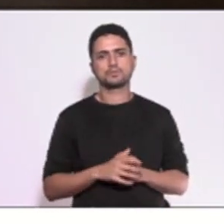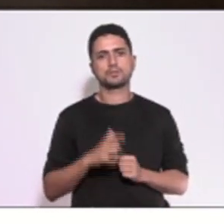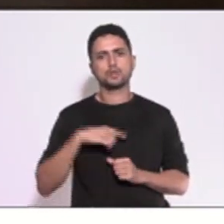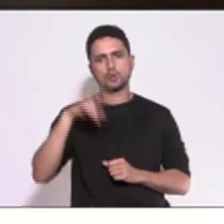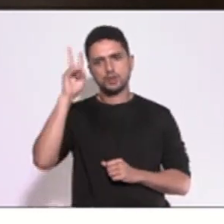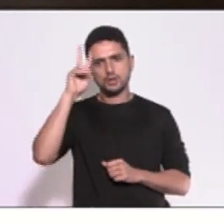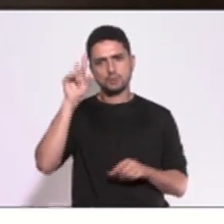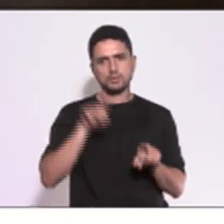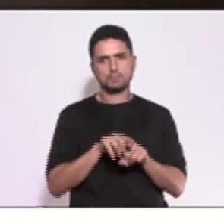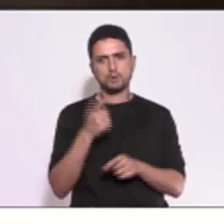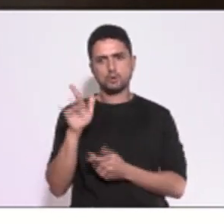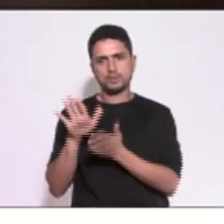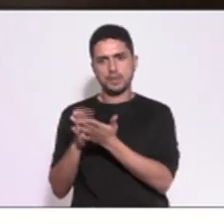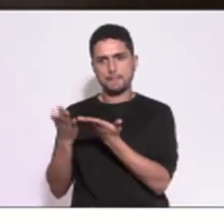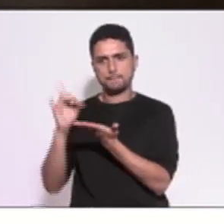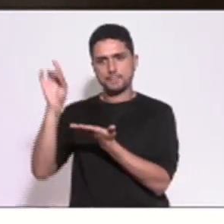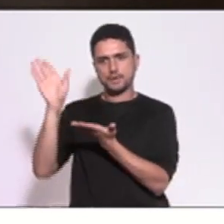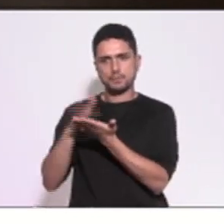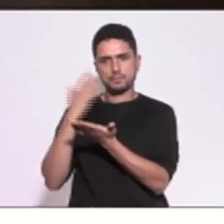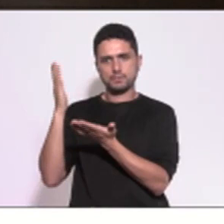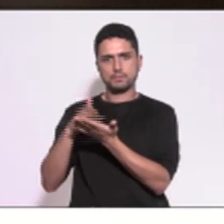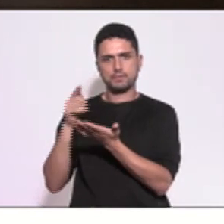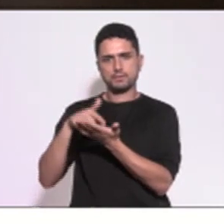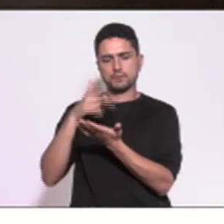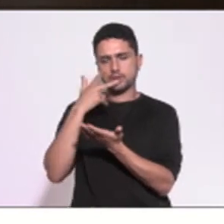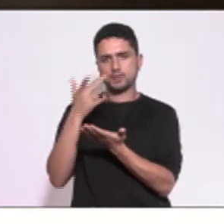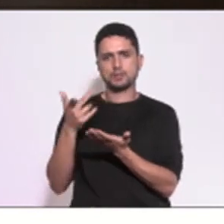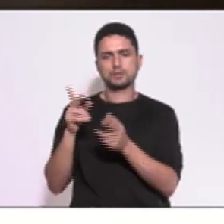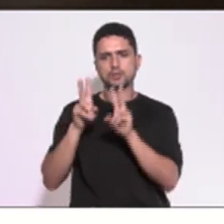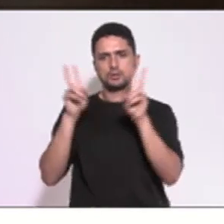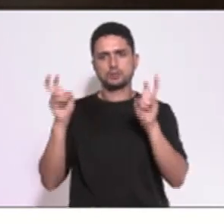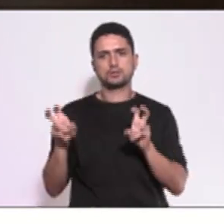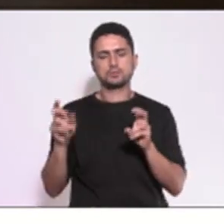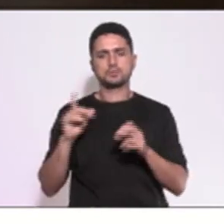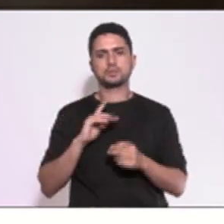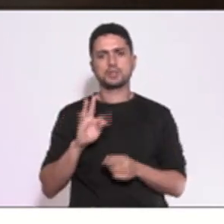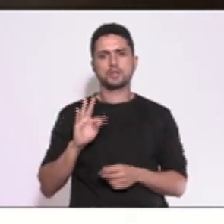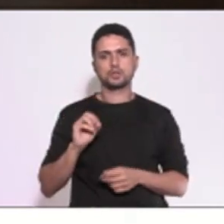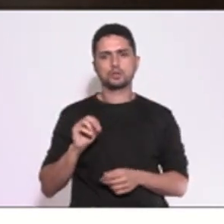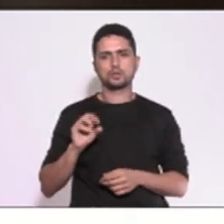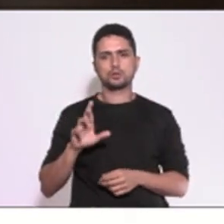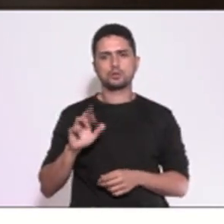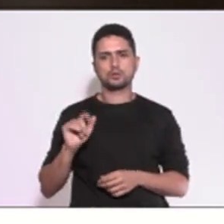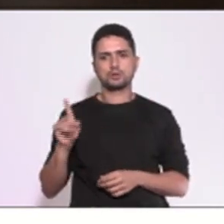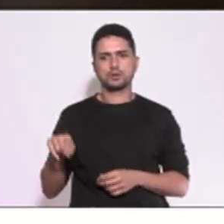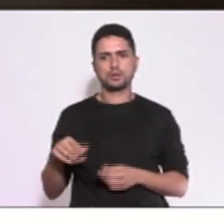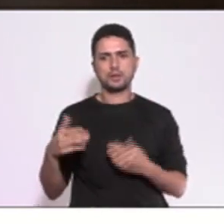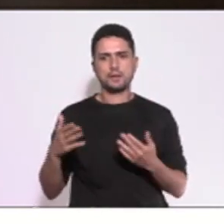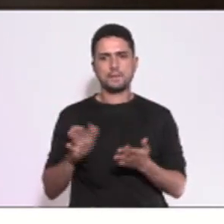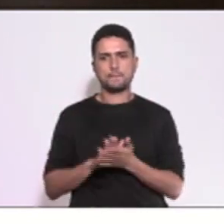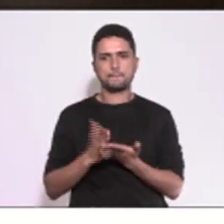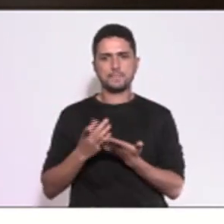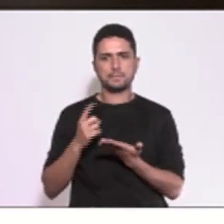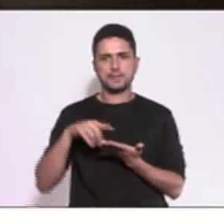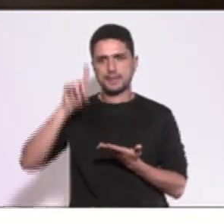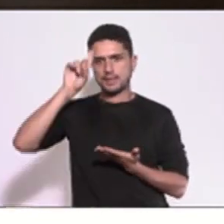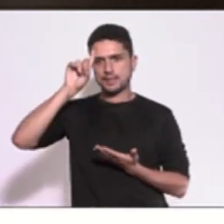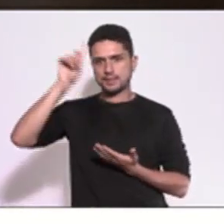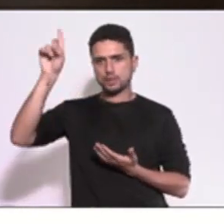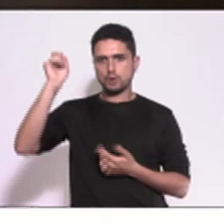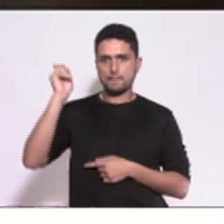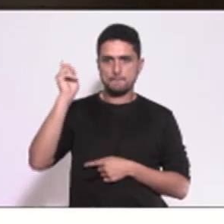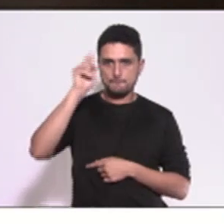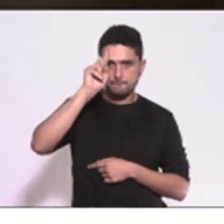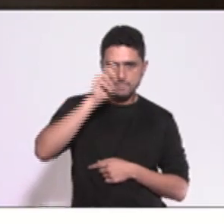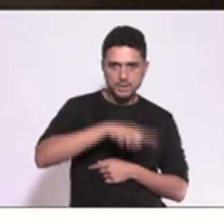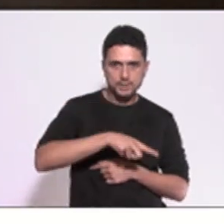outra passagem bíblica que fala ler lerá. Nessa porção da Torá, a Bíblia judaica, Deus manda Abraão sair da terra de